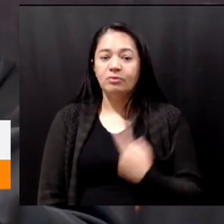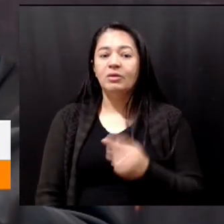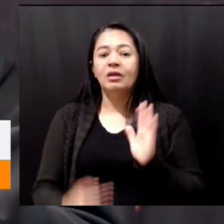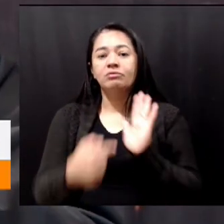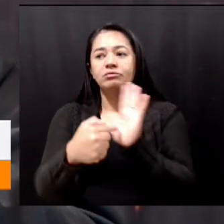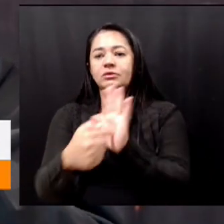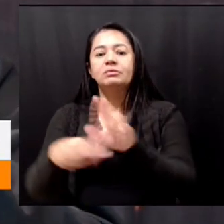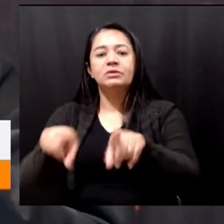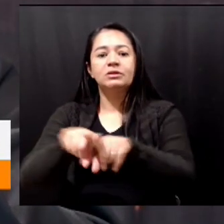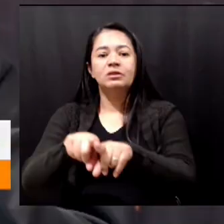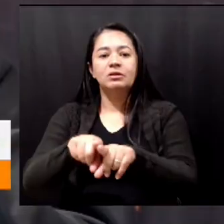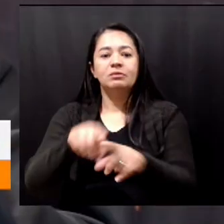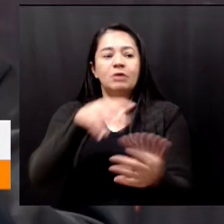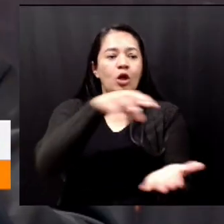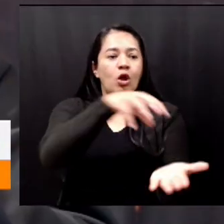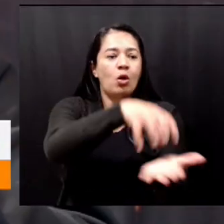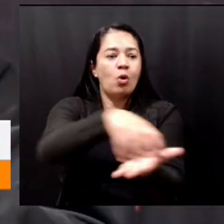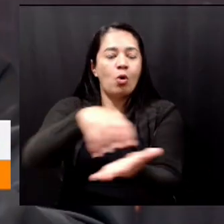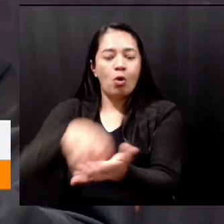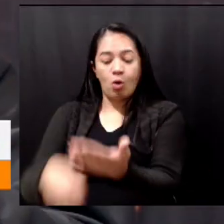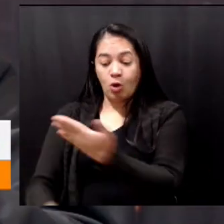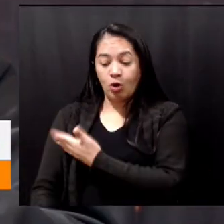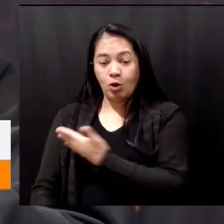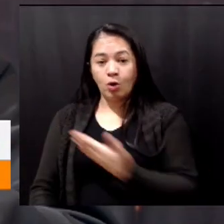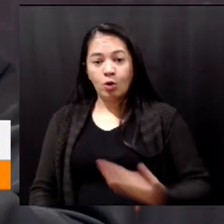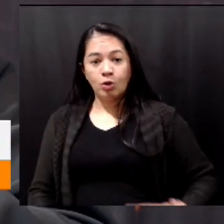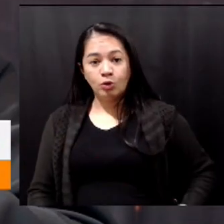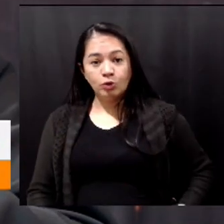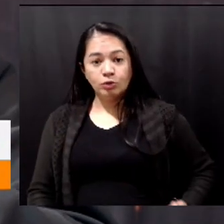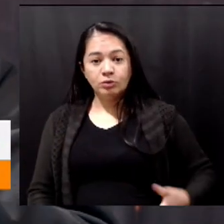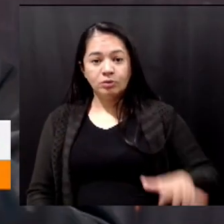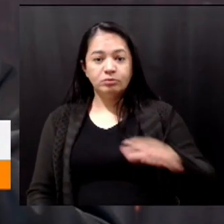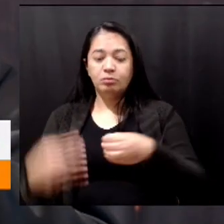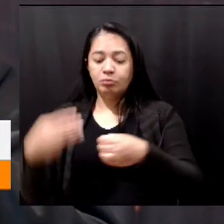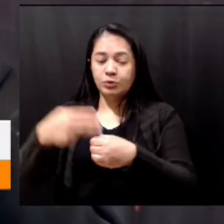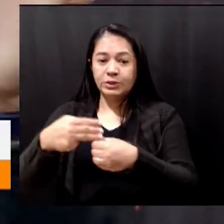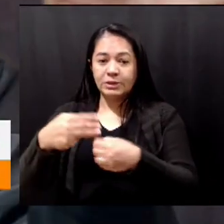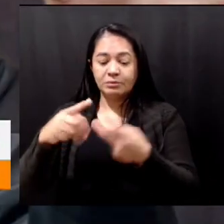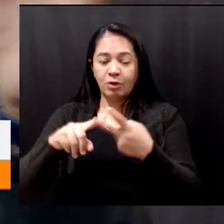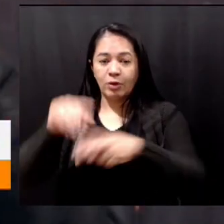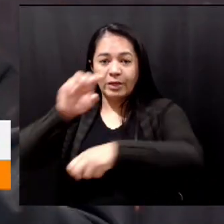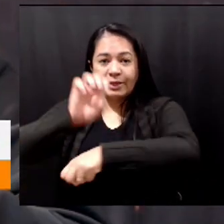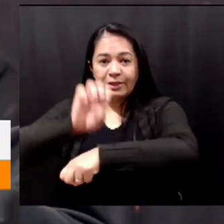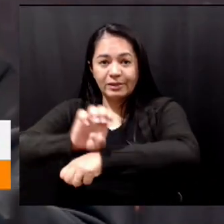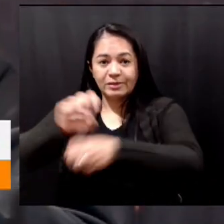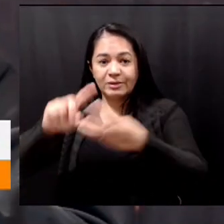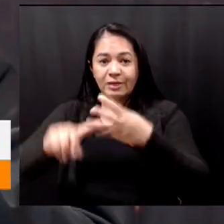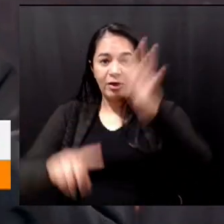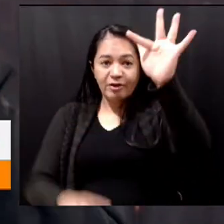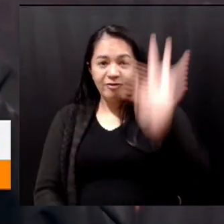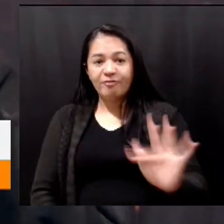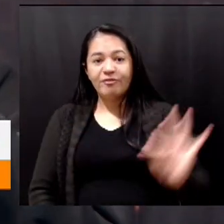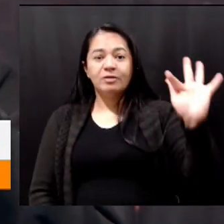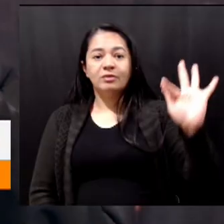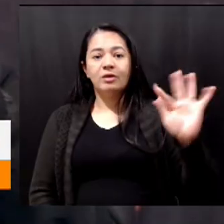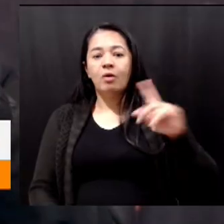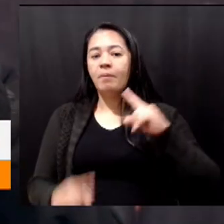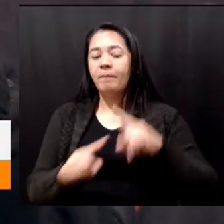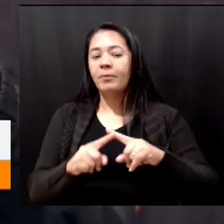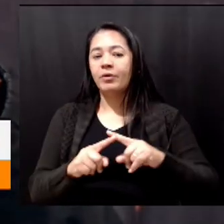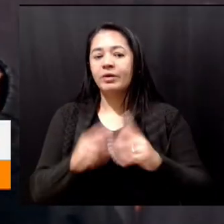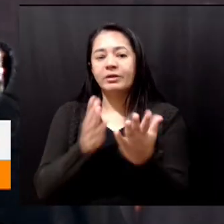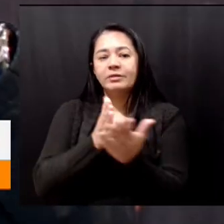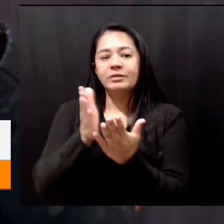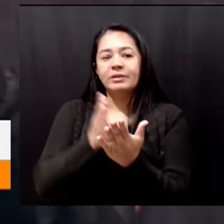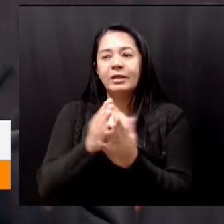mas no âmbito municipal, estadual e federal. Por quê? Naquela linha do cacarejar. É importante o